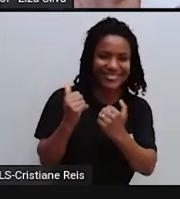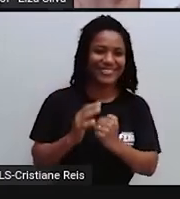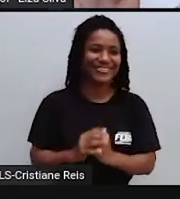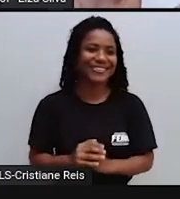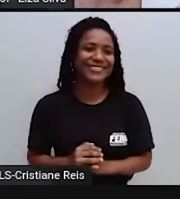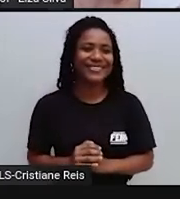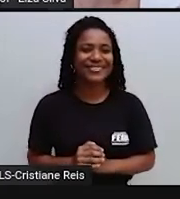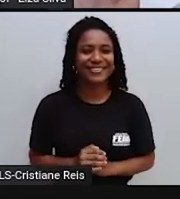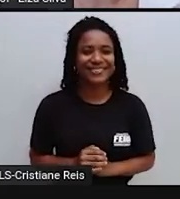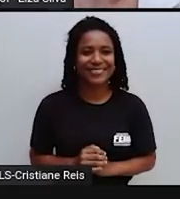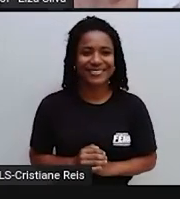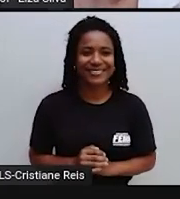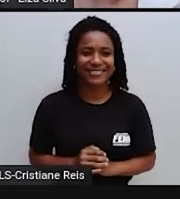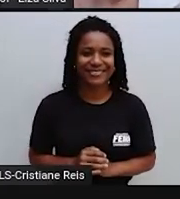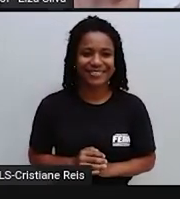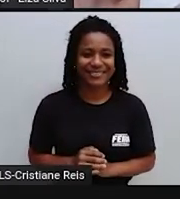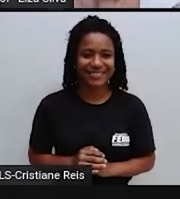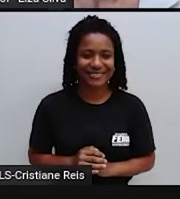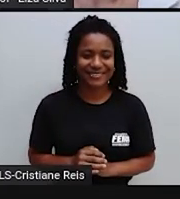Vamos lá!